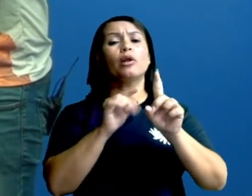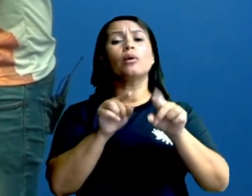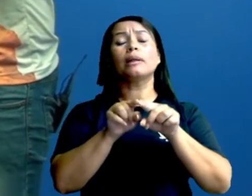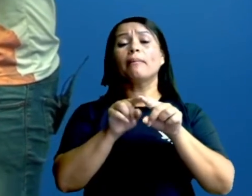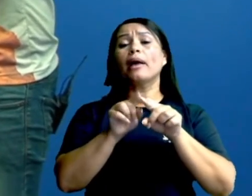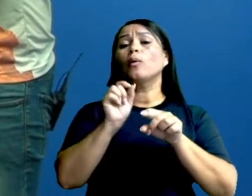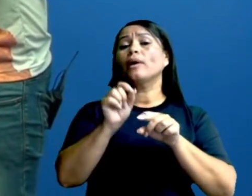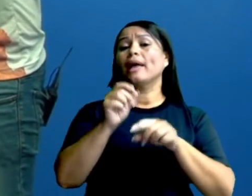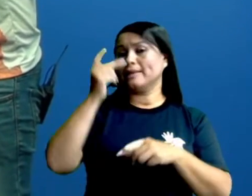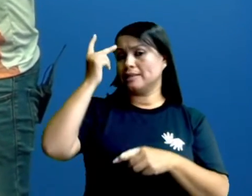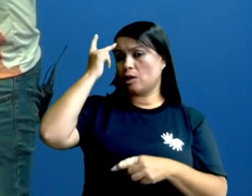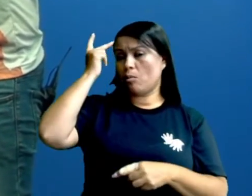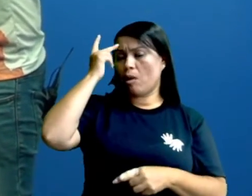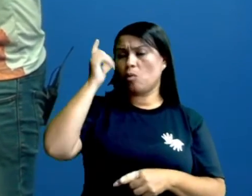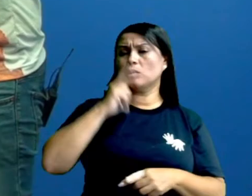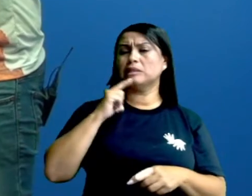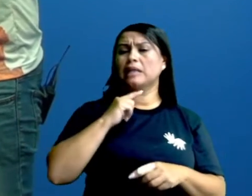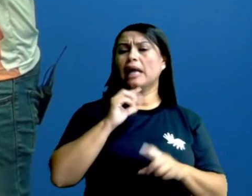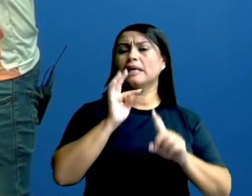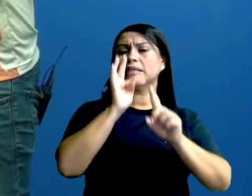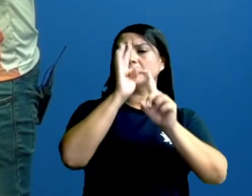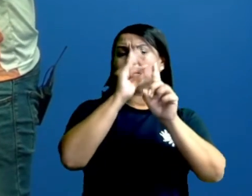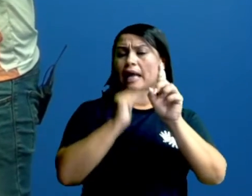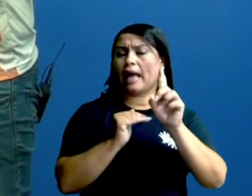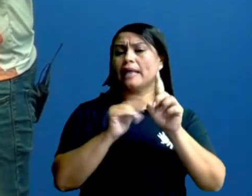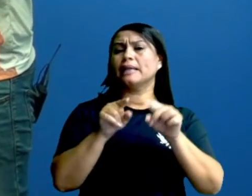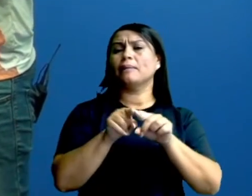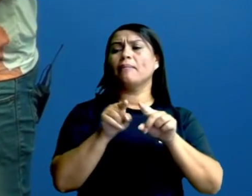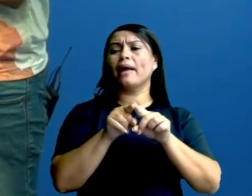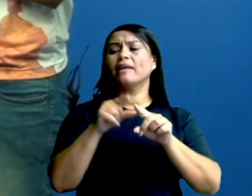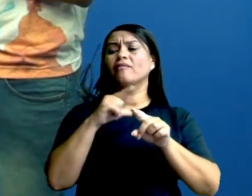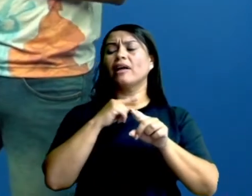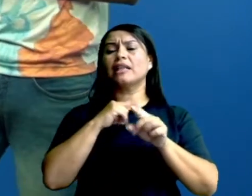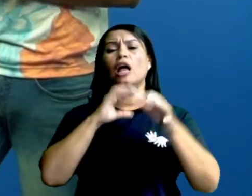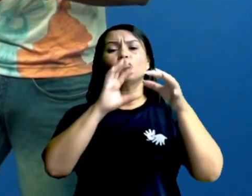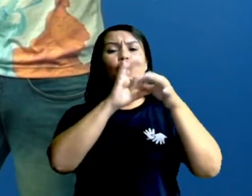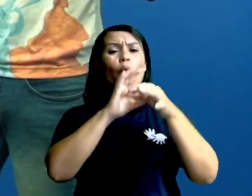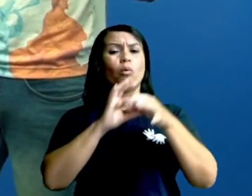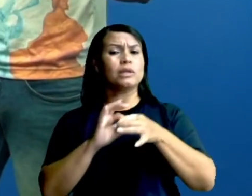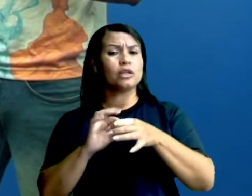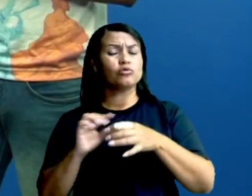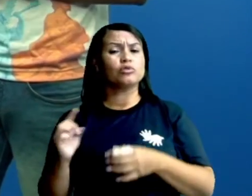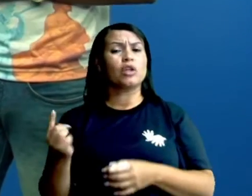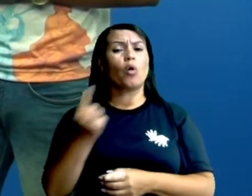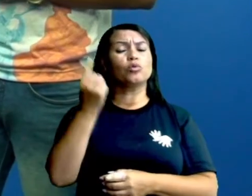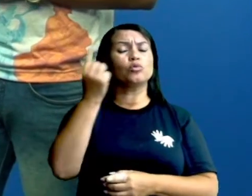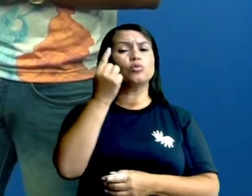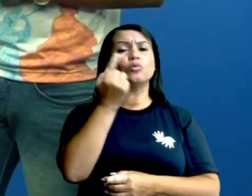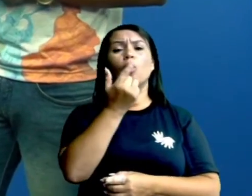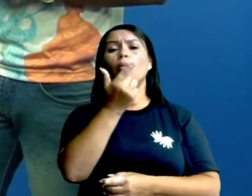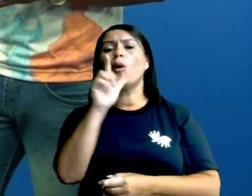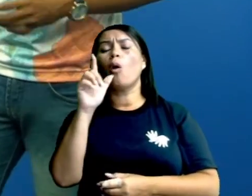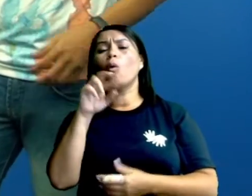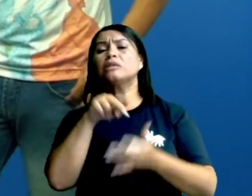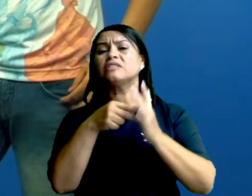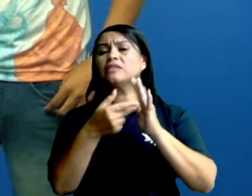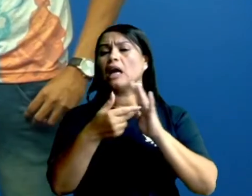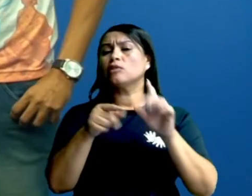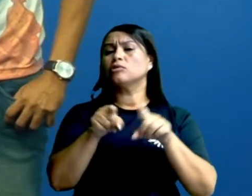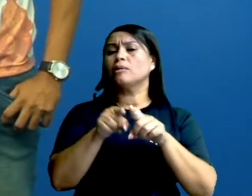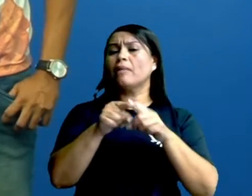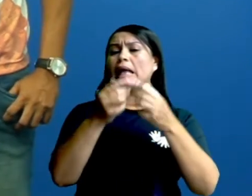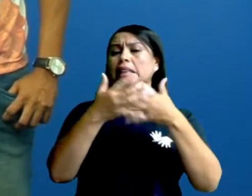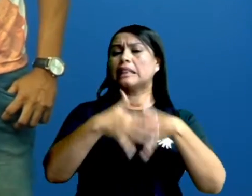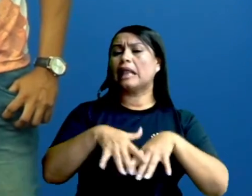você tenha essa queda aqui também, que vai estar atrelada tanto ao contexto da altitude, como a outros fatores também naturais